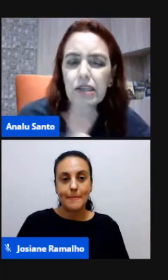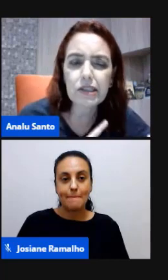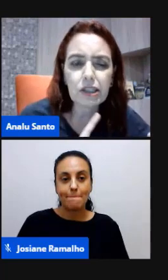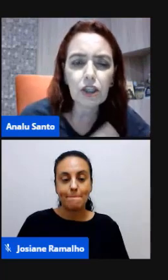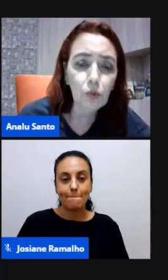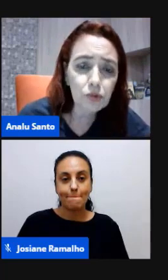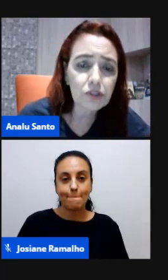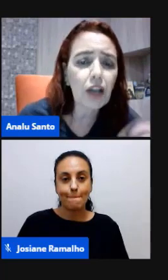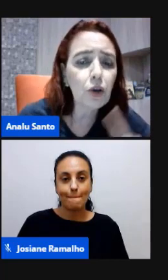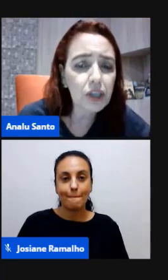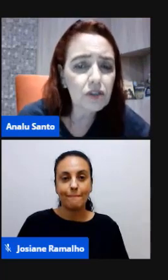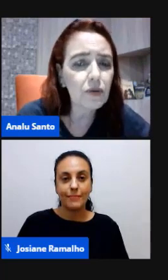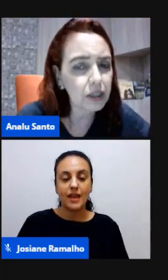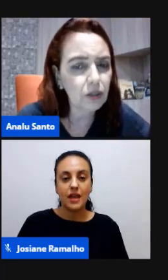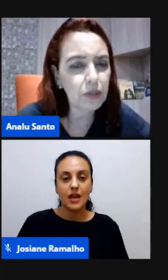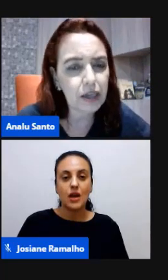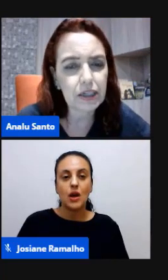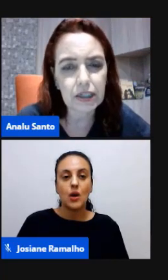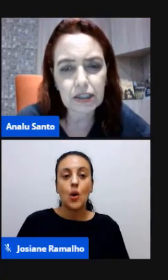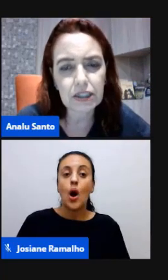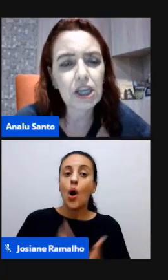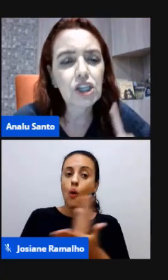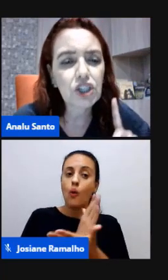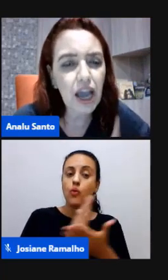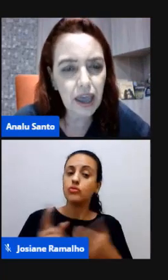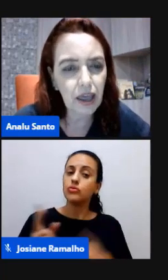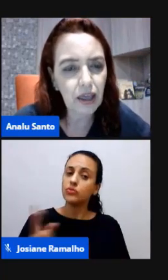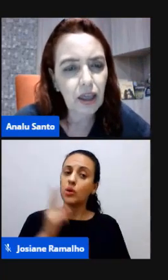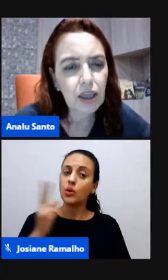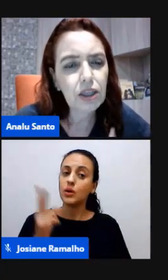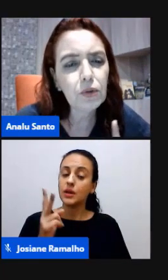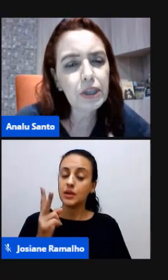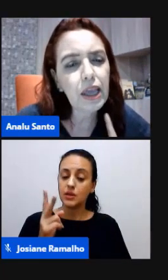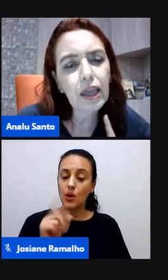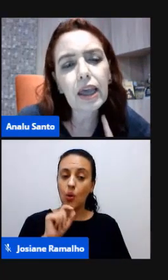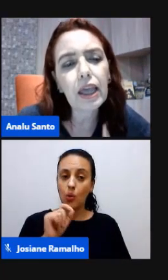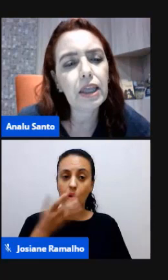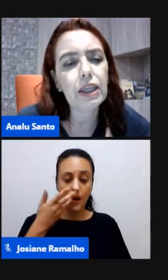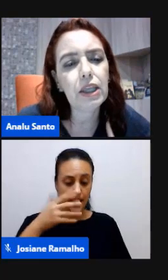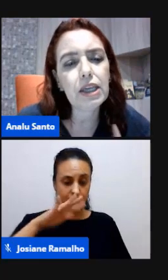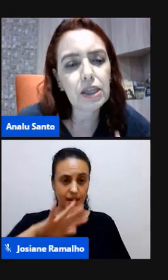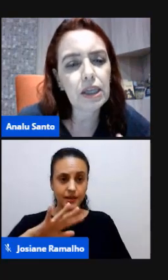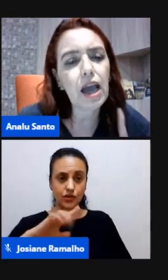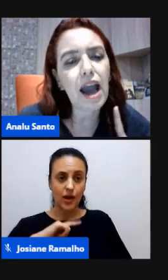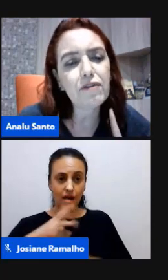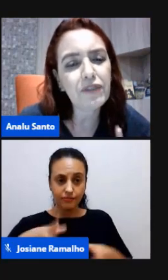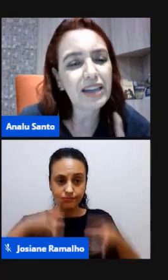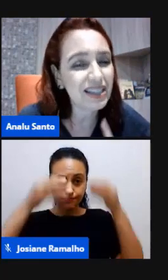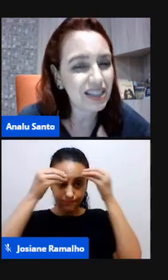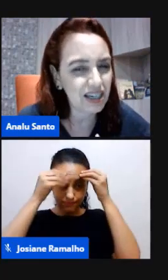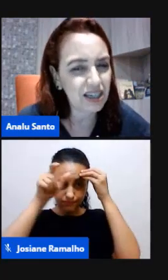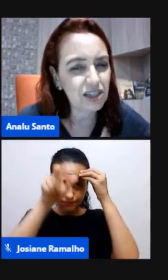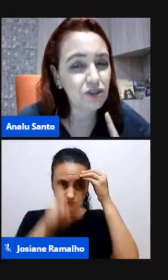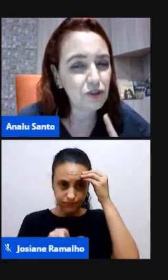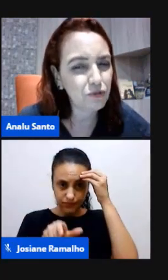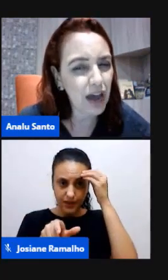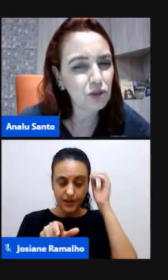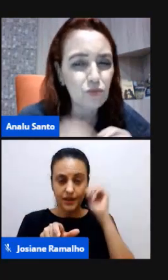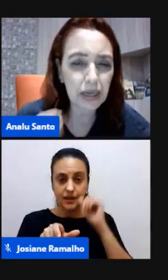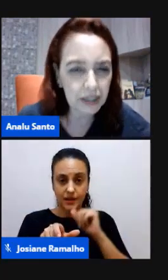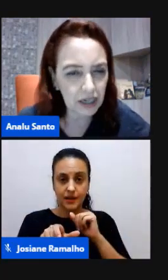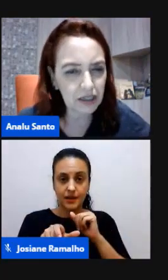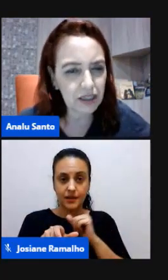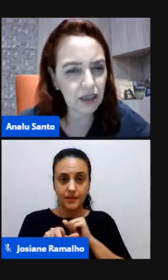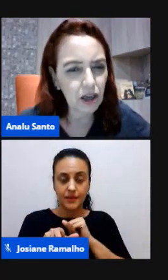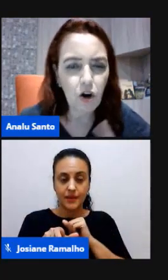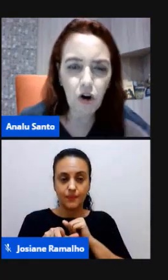Ele fala assim, que uns valorizam aquilo que a criança já é, e que a faz ser, de fato,